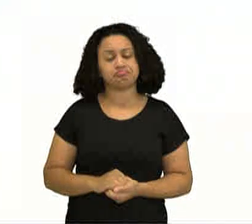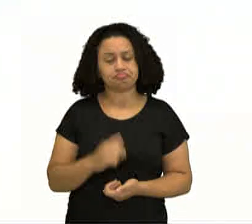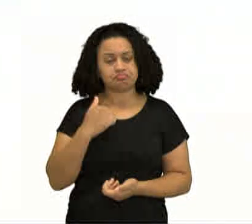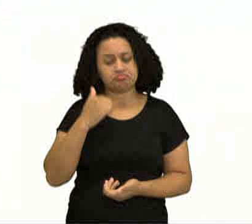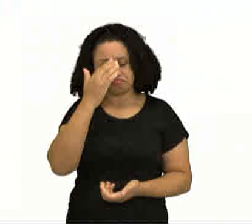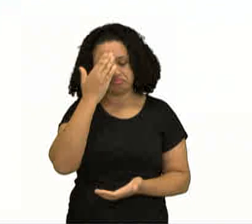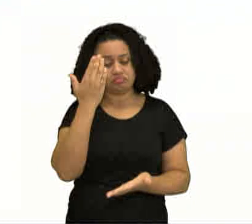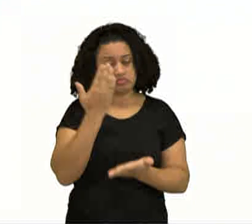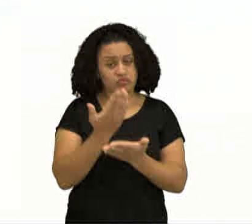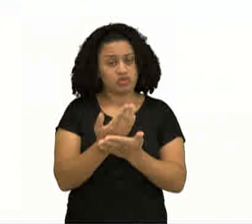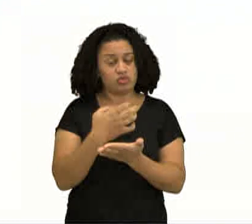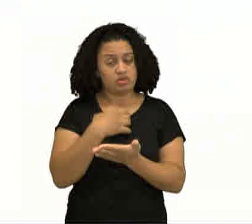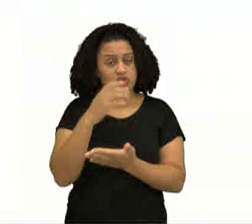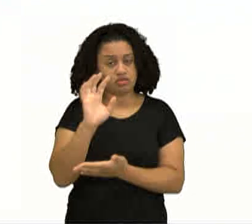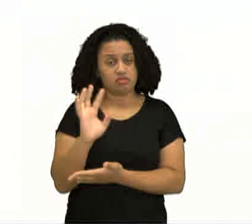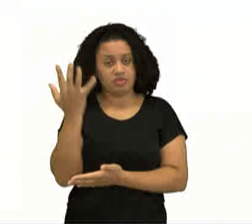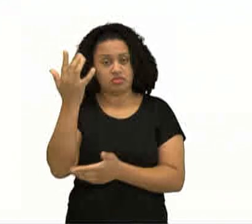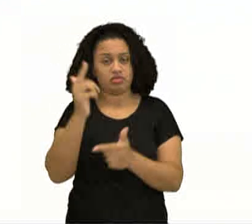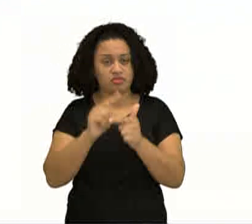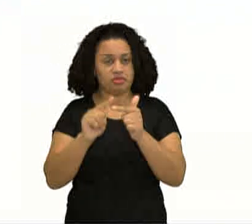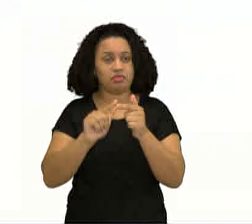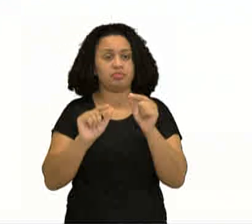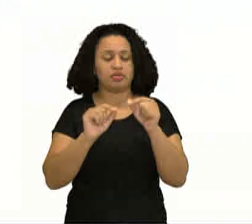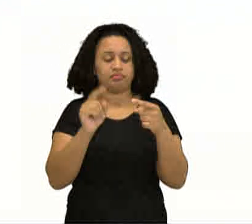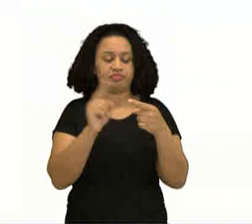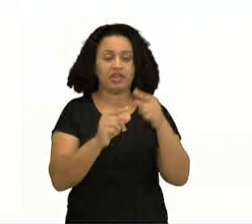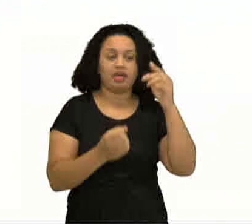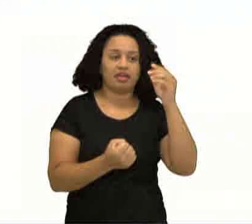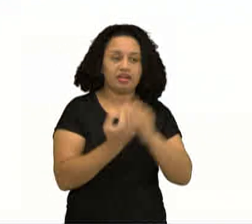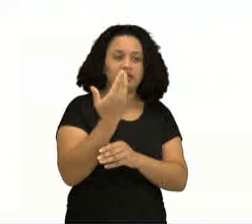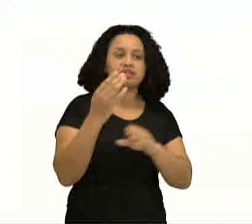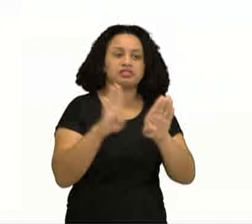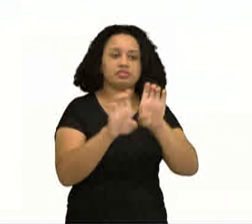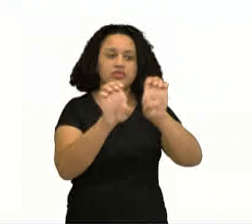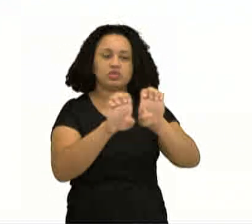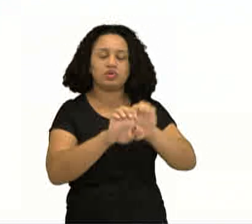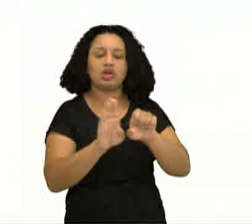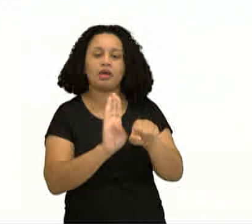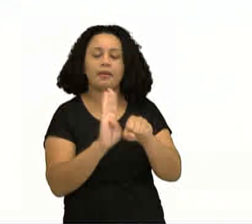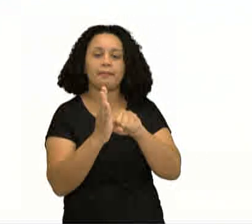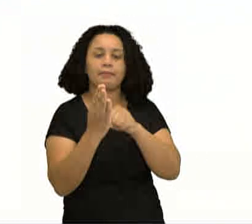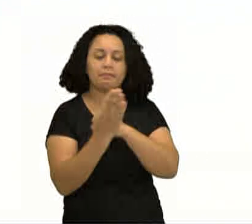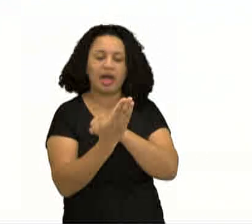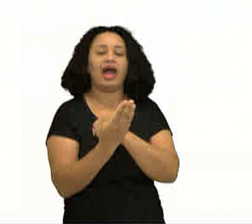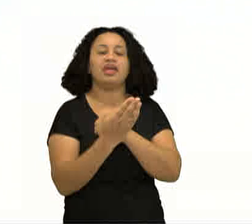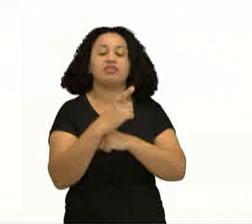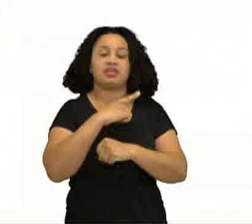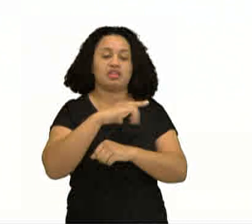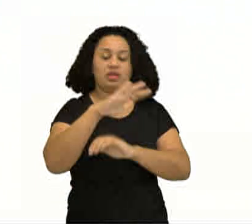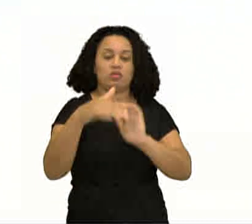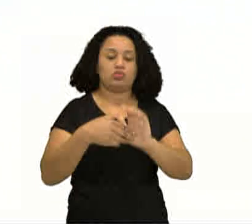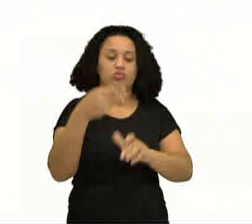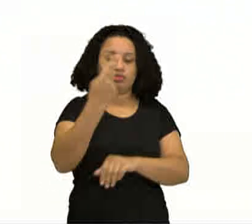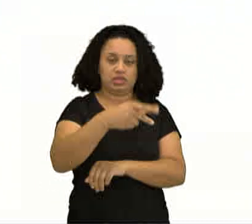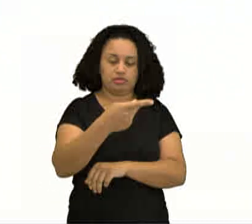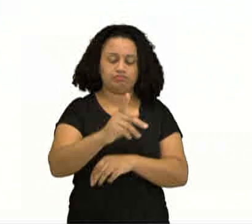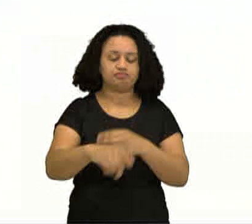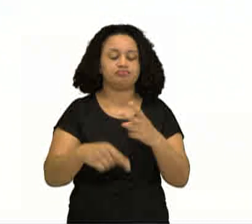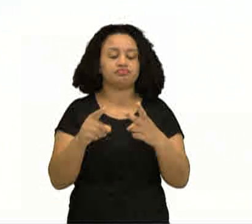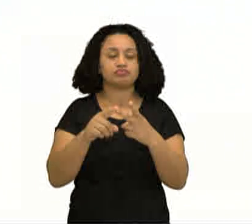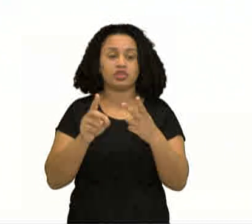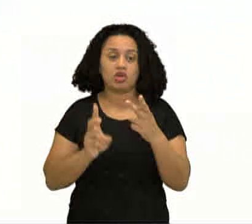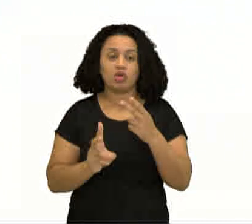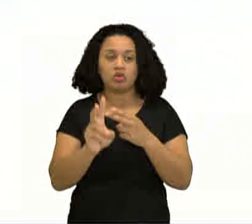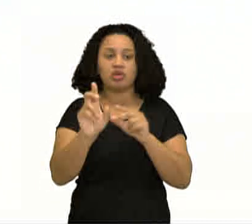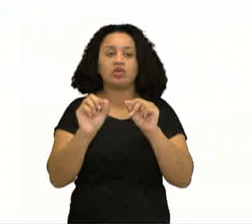saída são a criação e a estruturação de bairros multifuncionais, dar